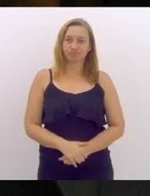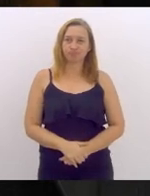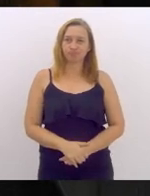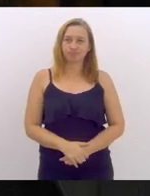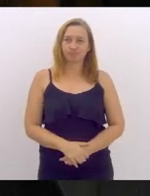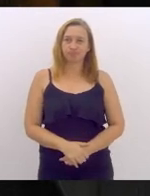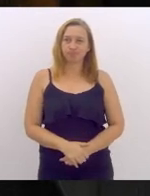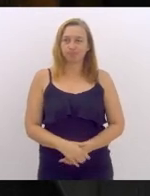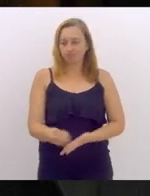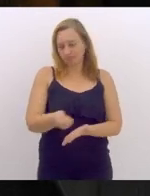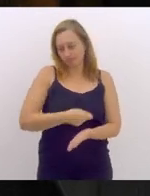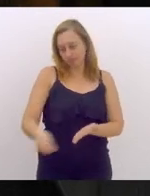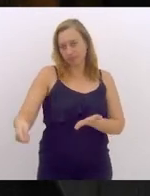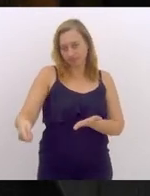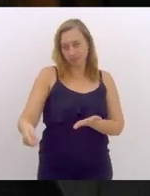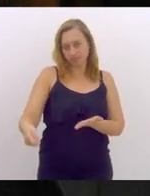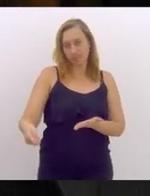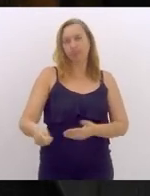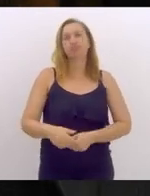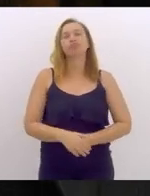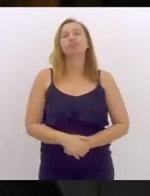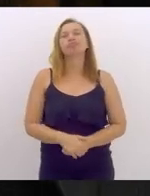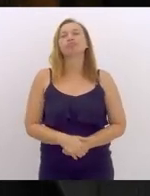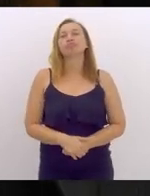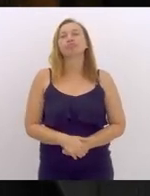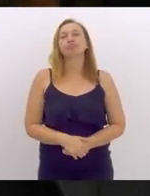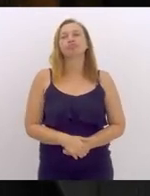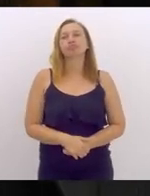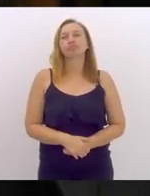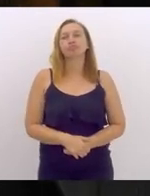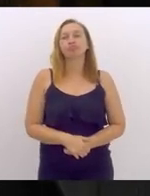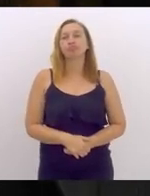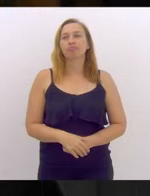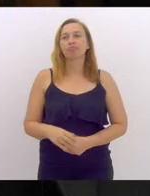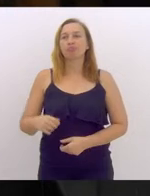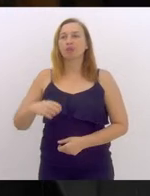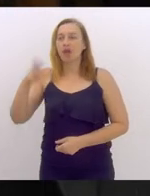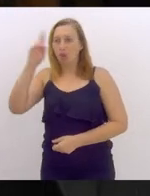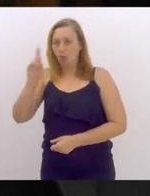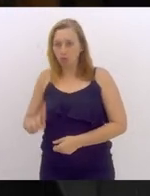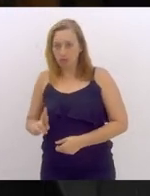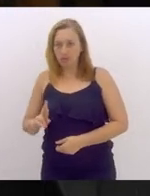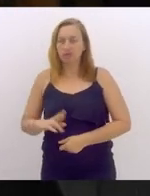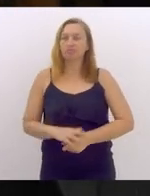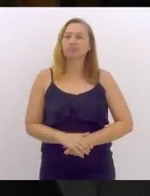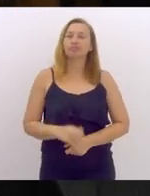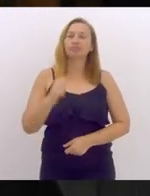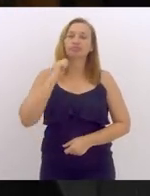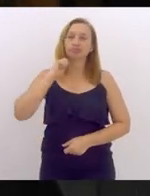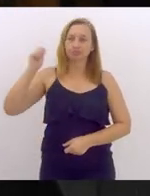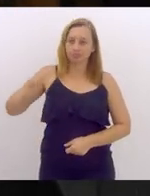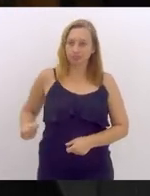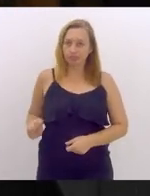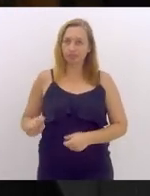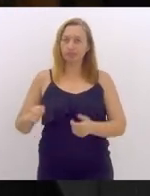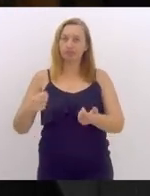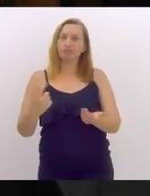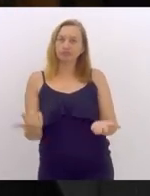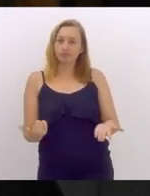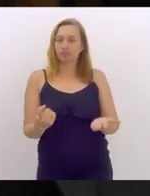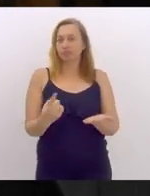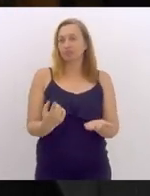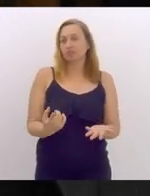fosse assinado um armistício entre a Rússia e a Ucrânia